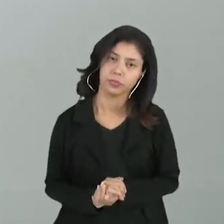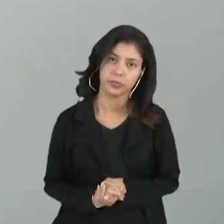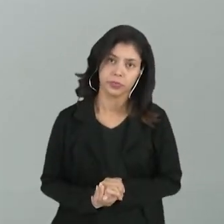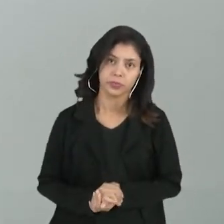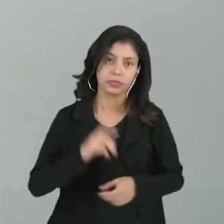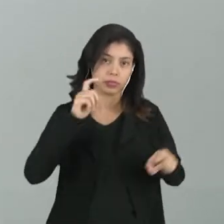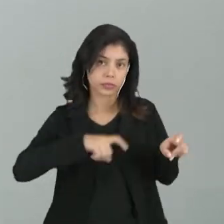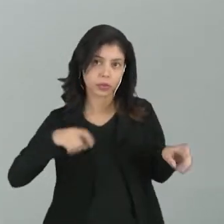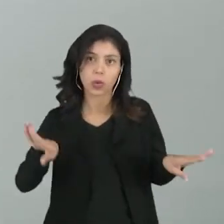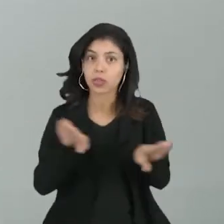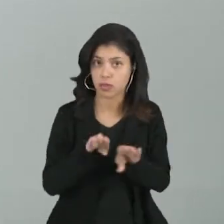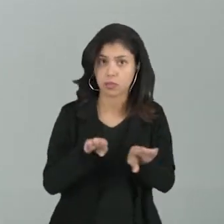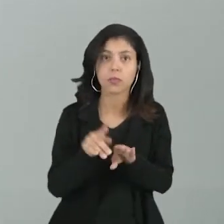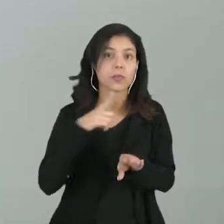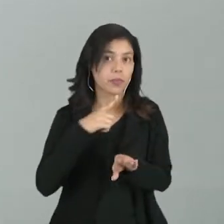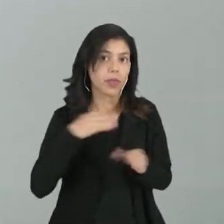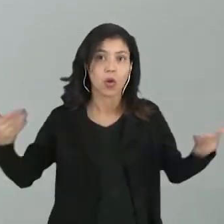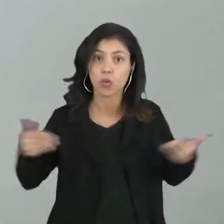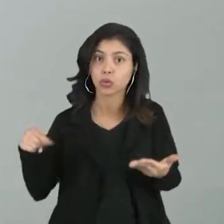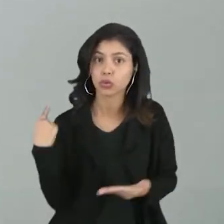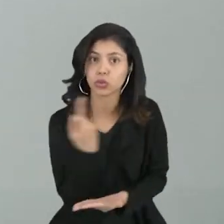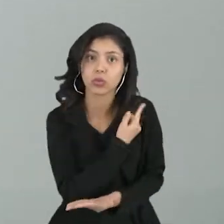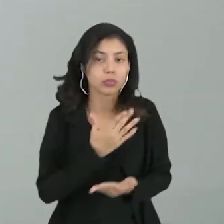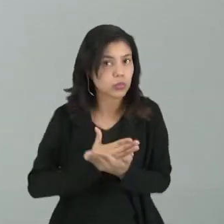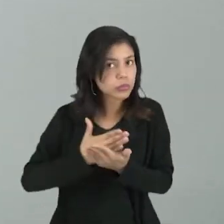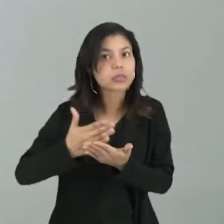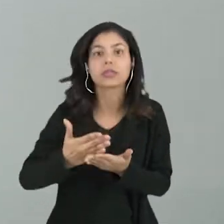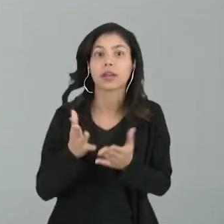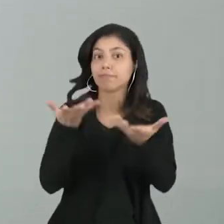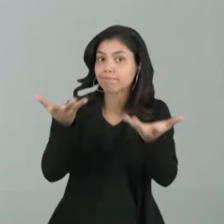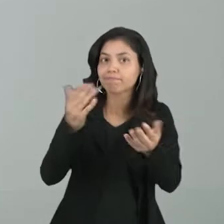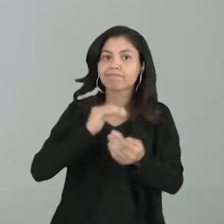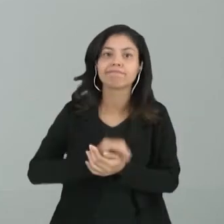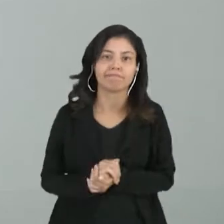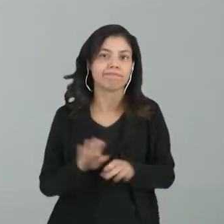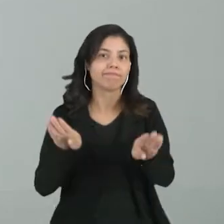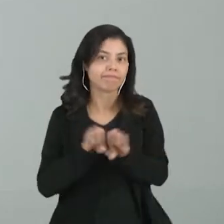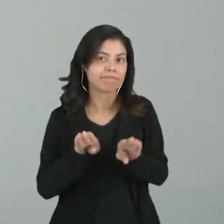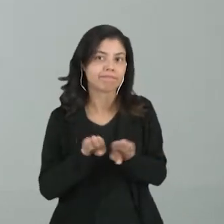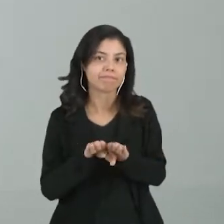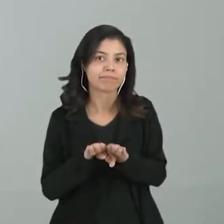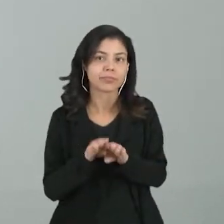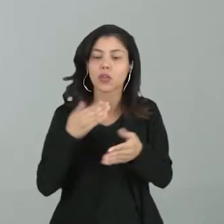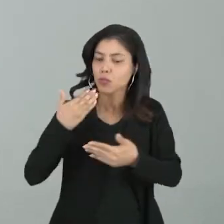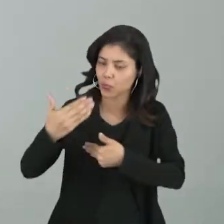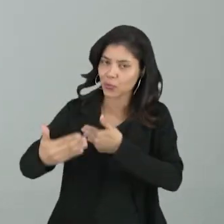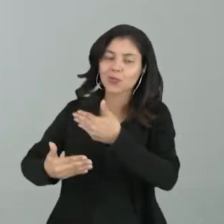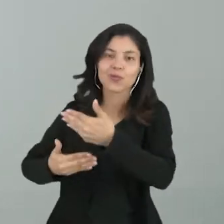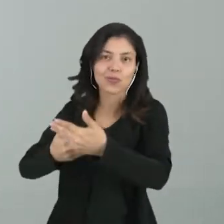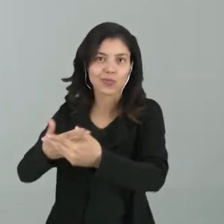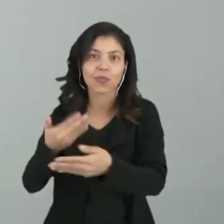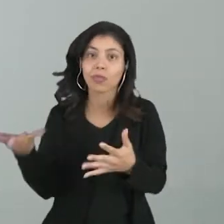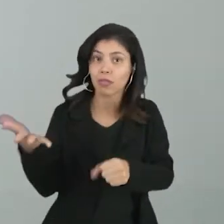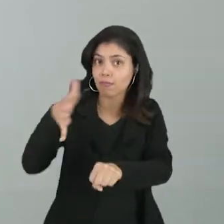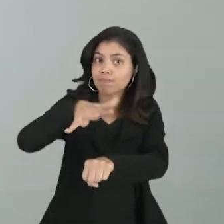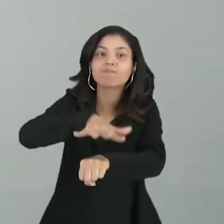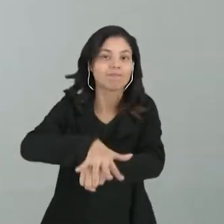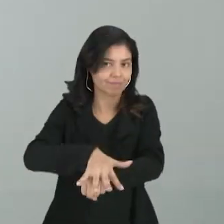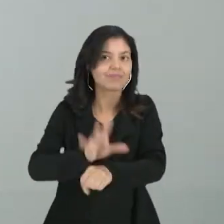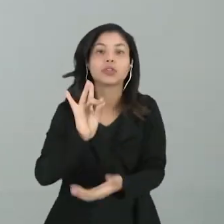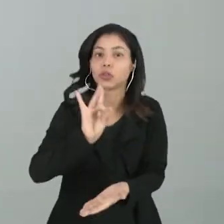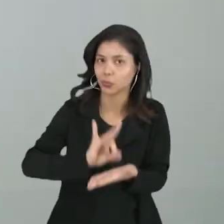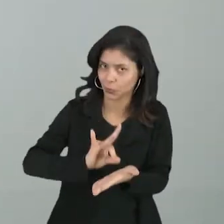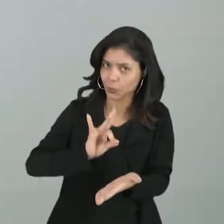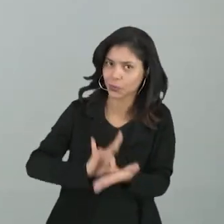da colônia, né, e hoje nós vamos iniciar então aí esse processo de colonização de fato,